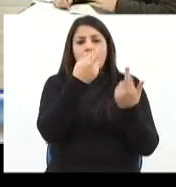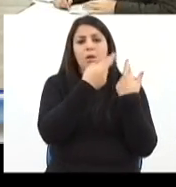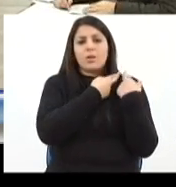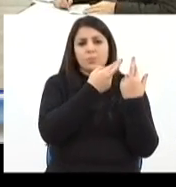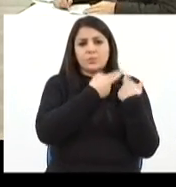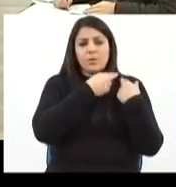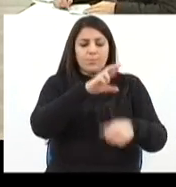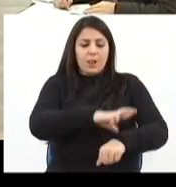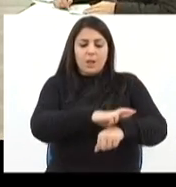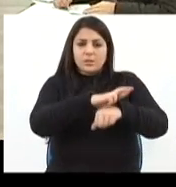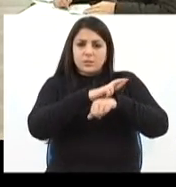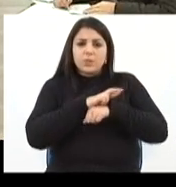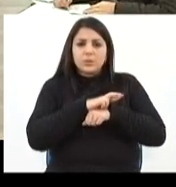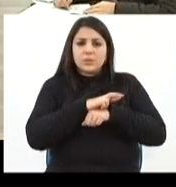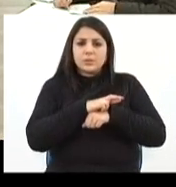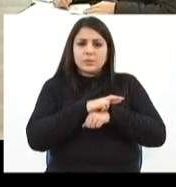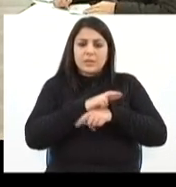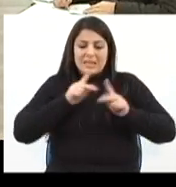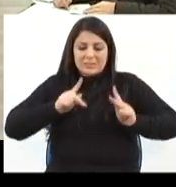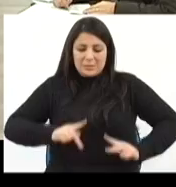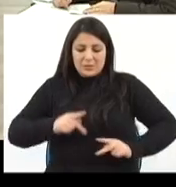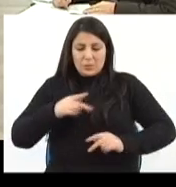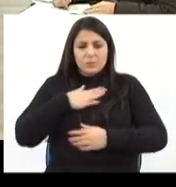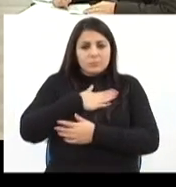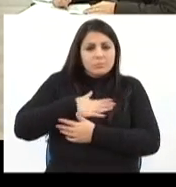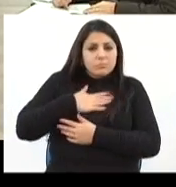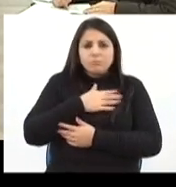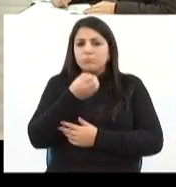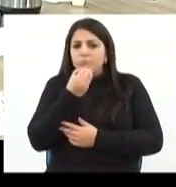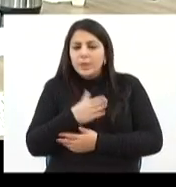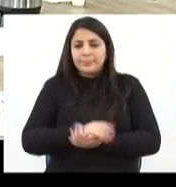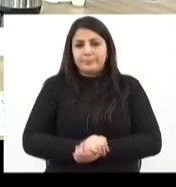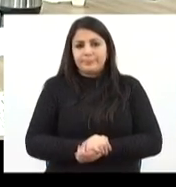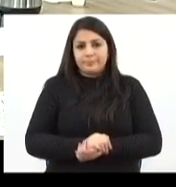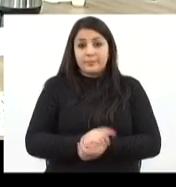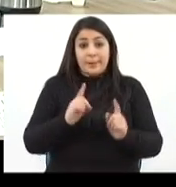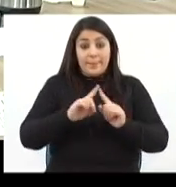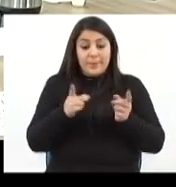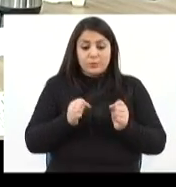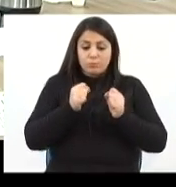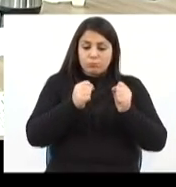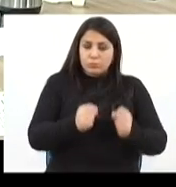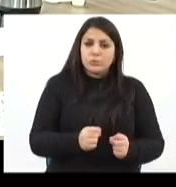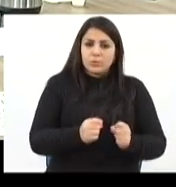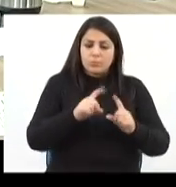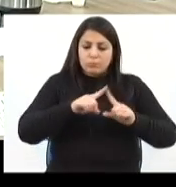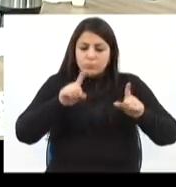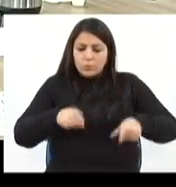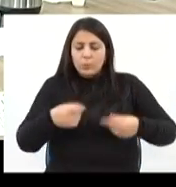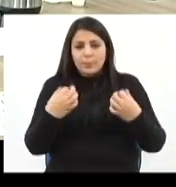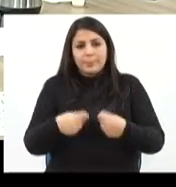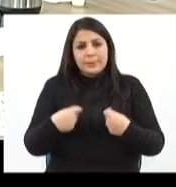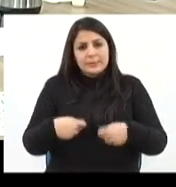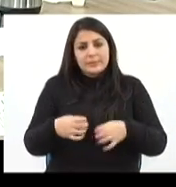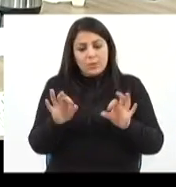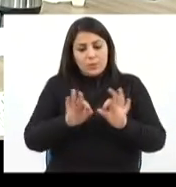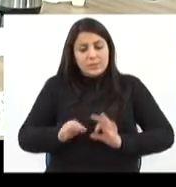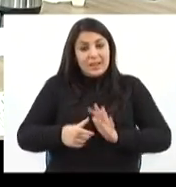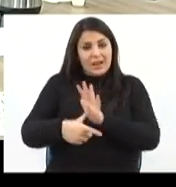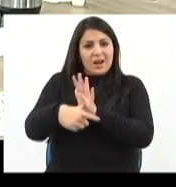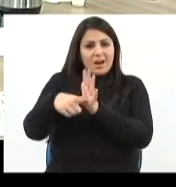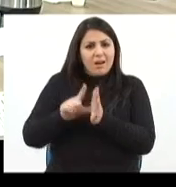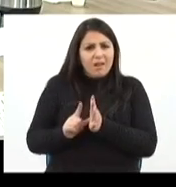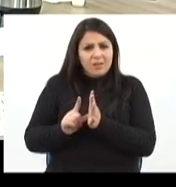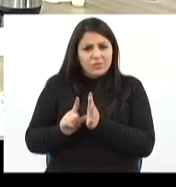ser responsável pela segurança e bem-estar dos moradores. Sendo assim, o poder público precisa organizar o